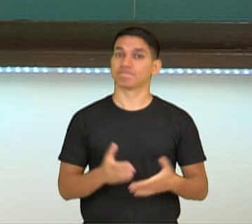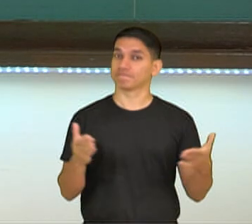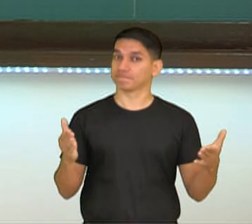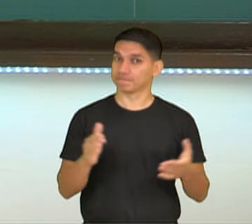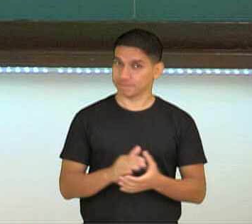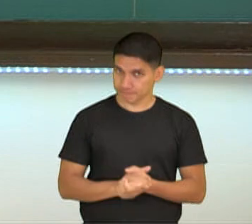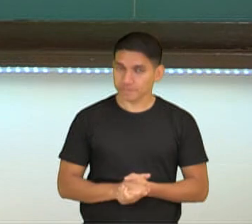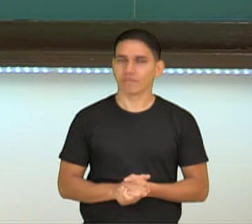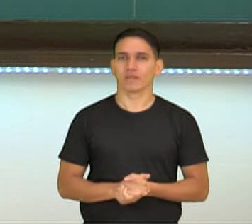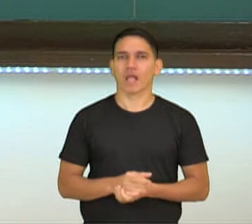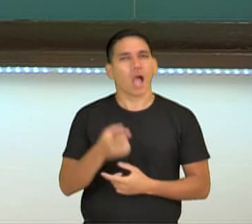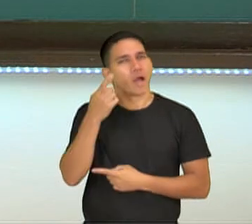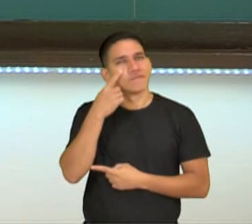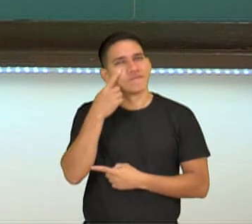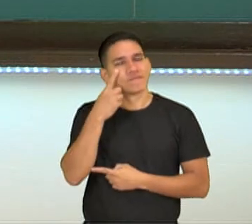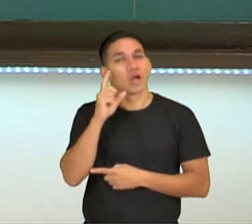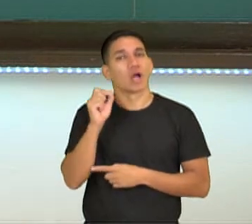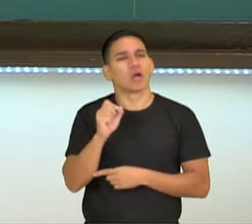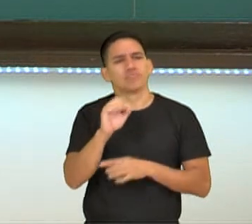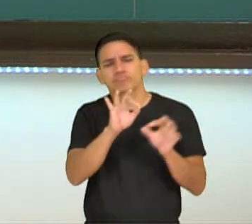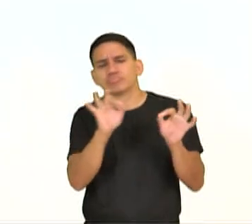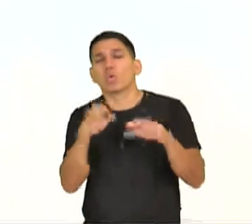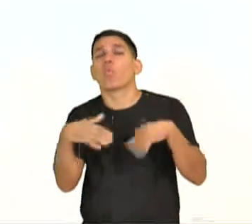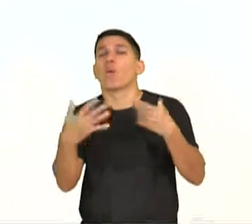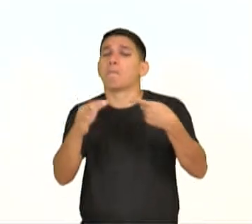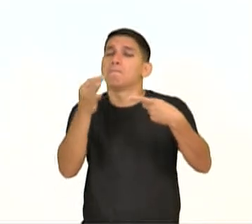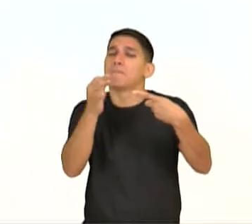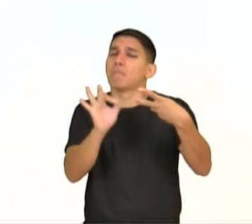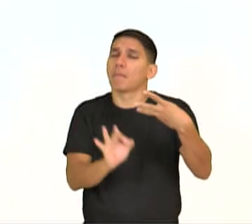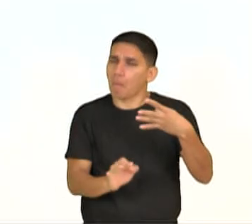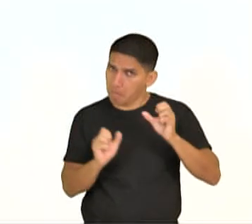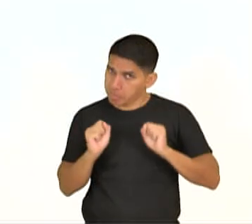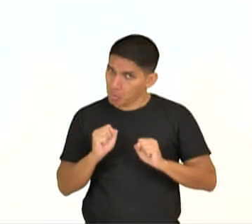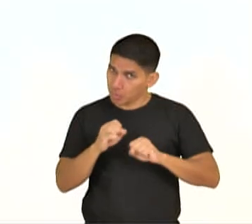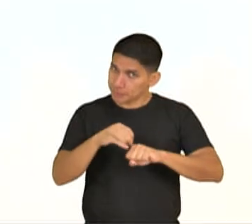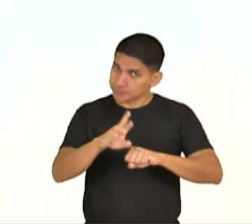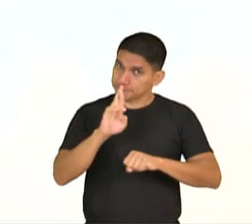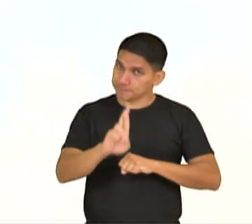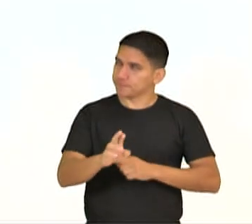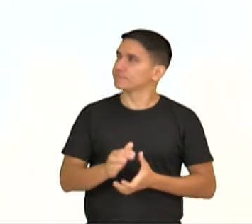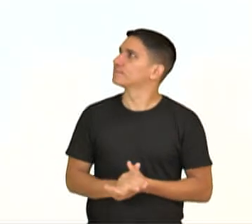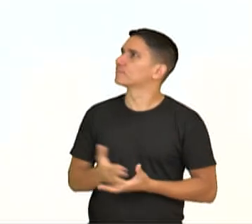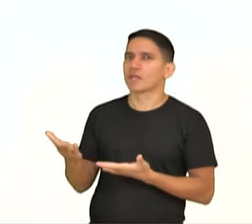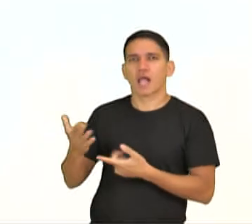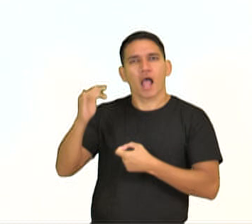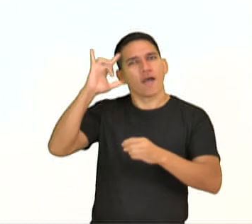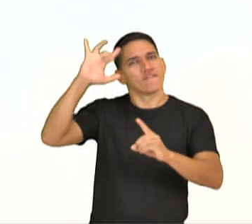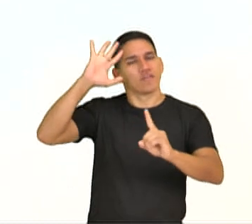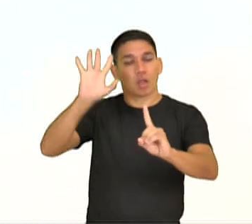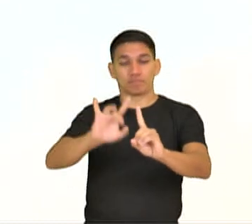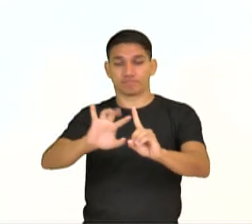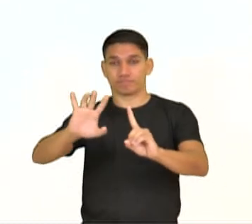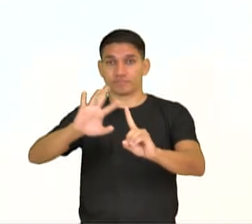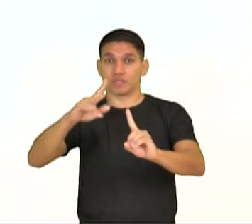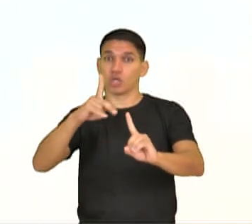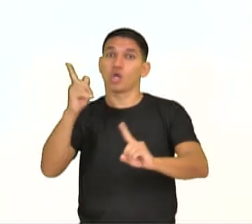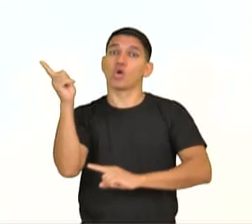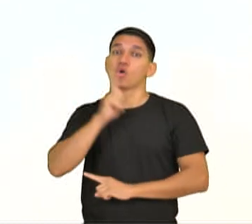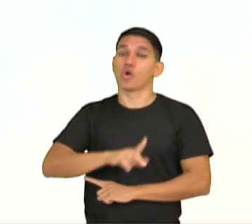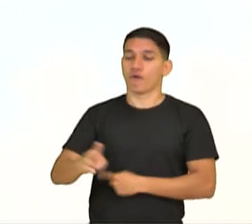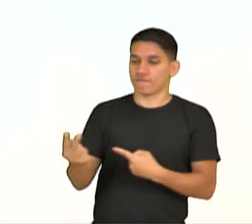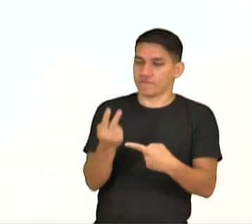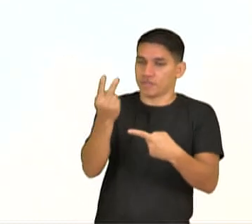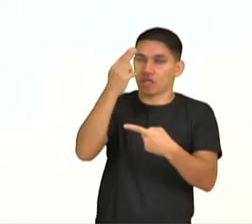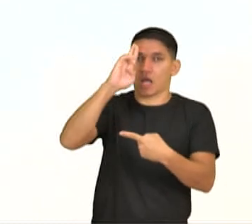Então, estudante, vamos ver uma possibilidade de resposta a essa questão. Na filosofia patrística, houve a valorização do uso da